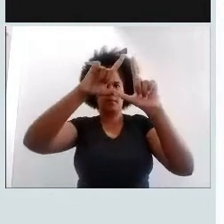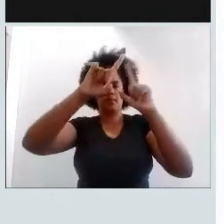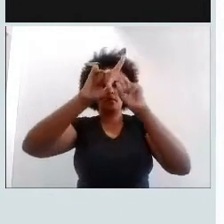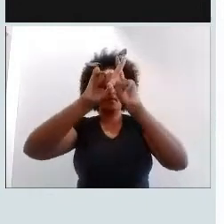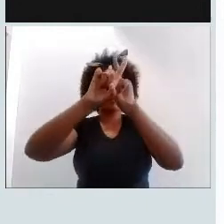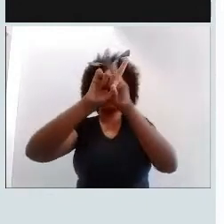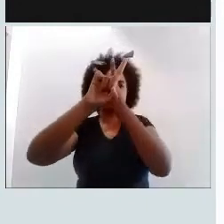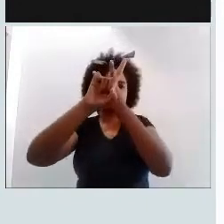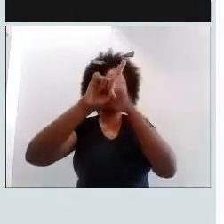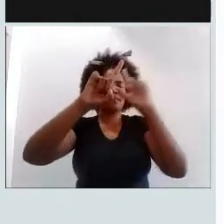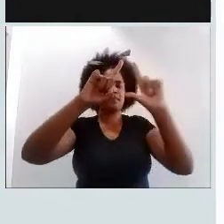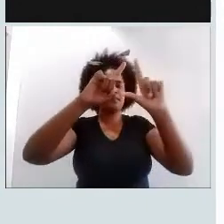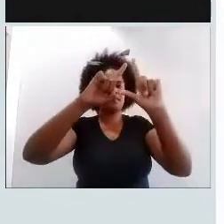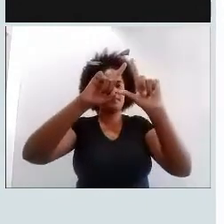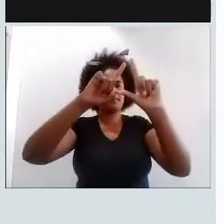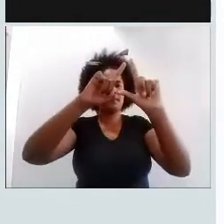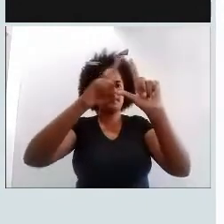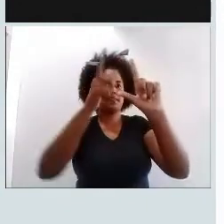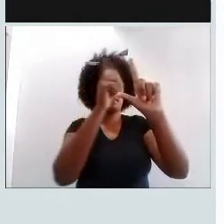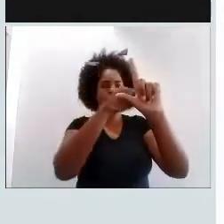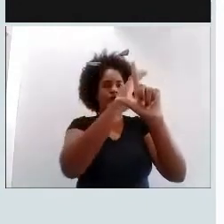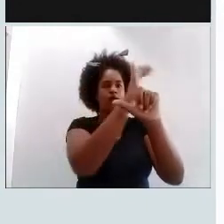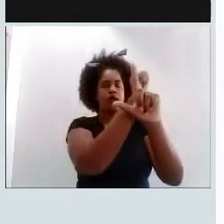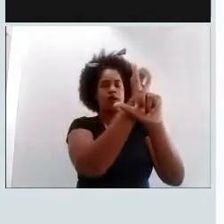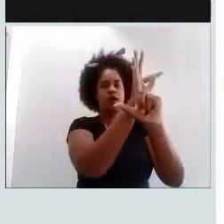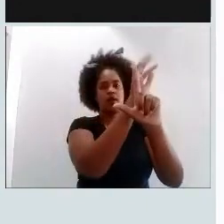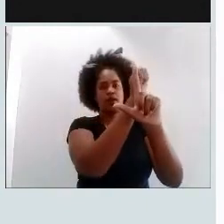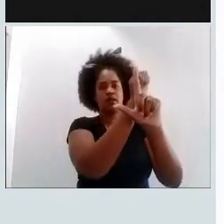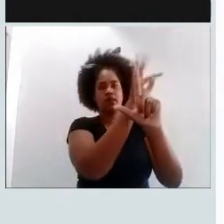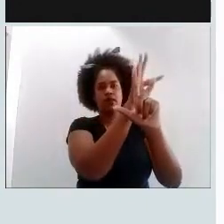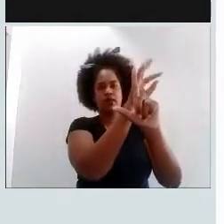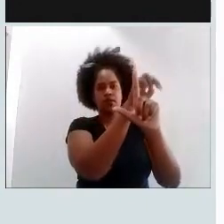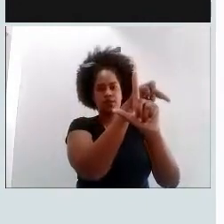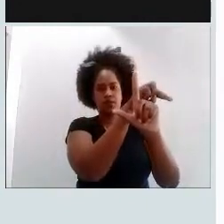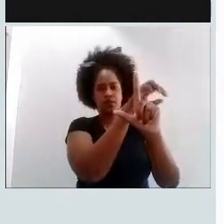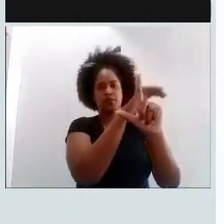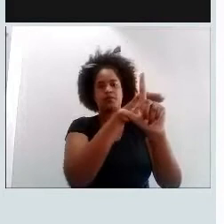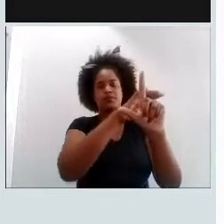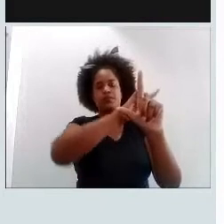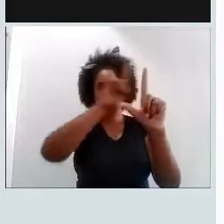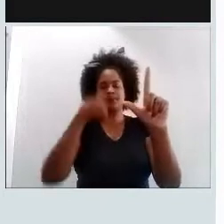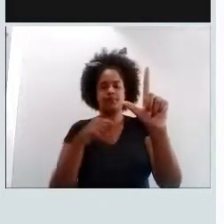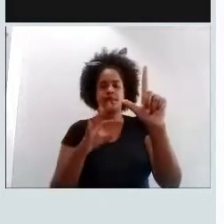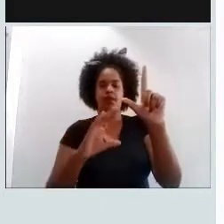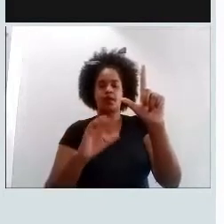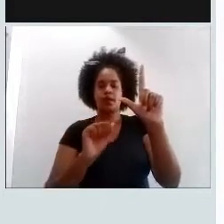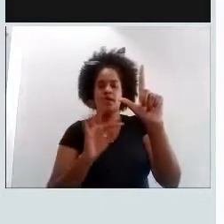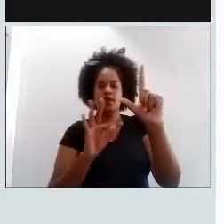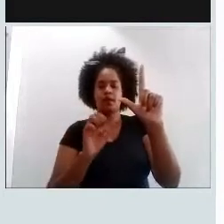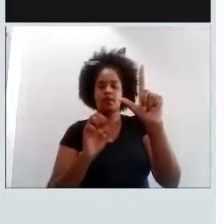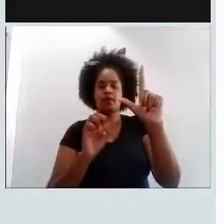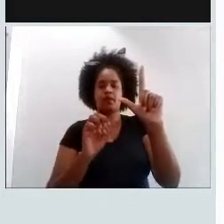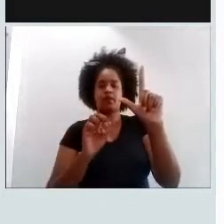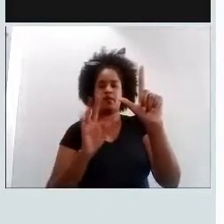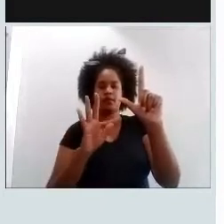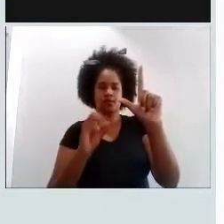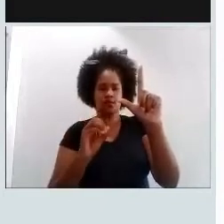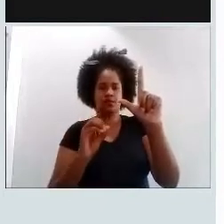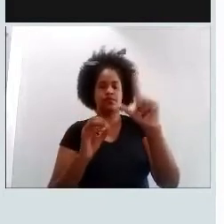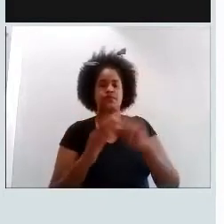chamam catetos, como eu mostrei, que são denominados de B e C. O teorema de Pitágoras diz